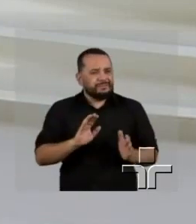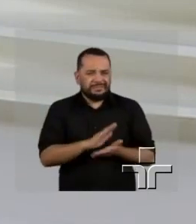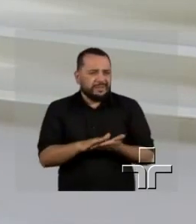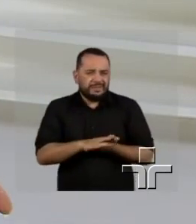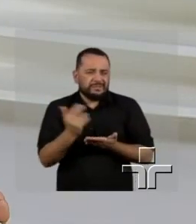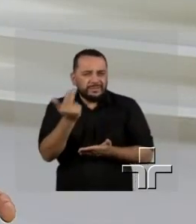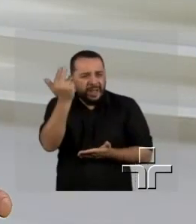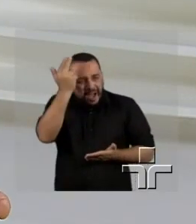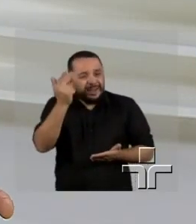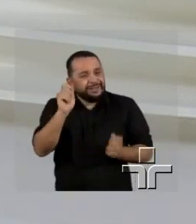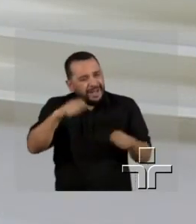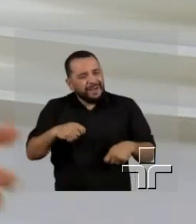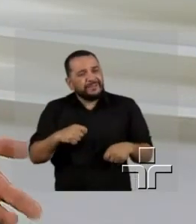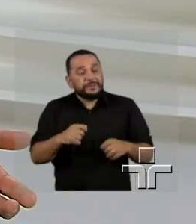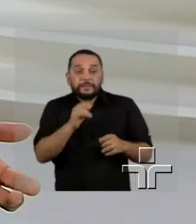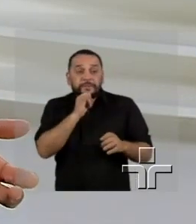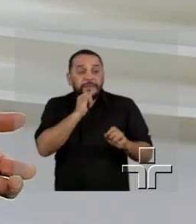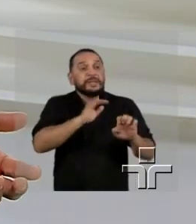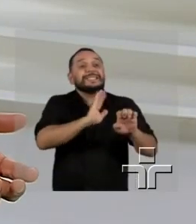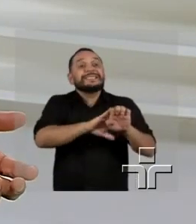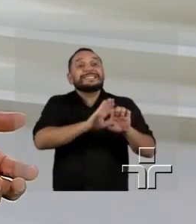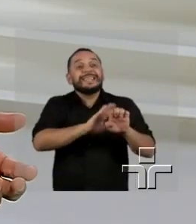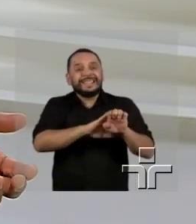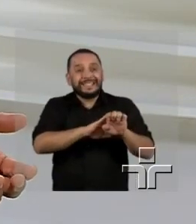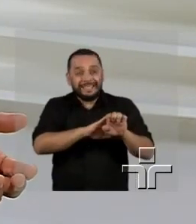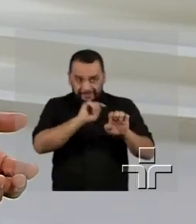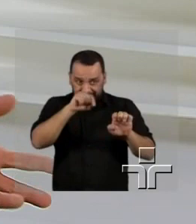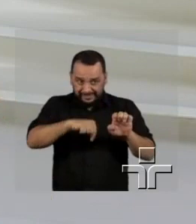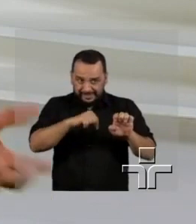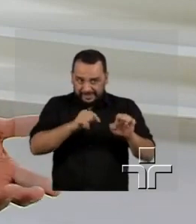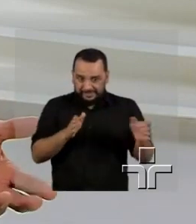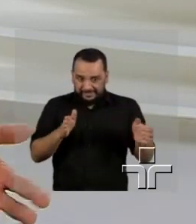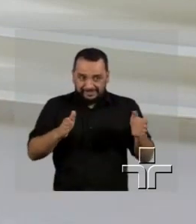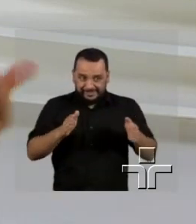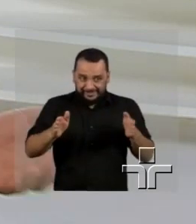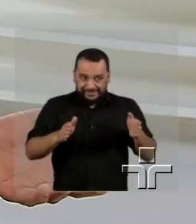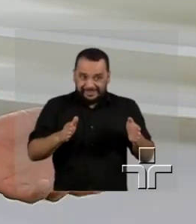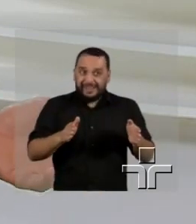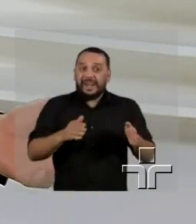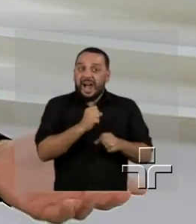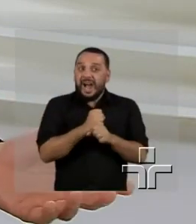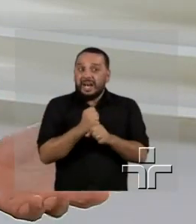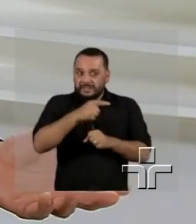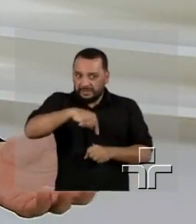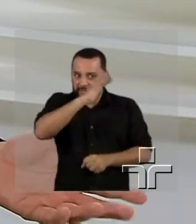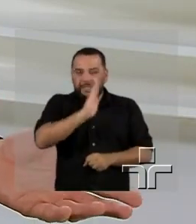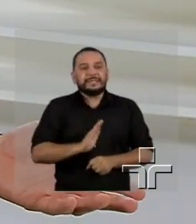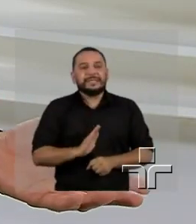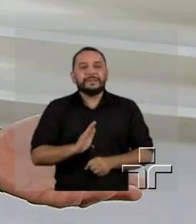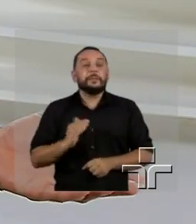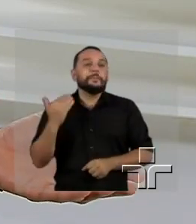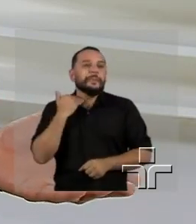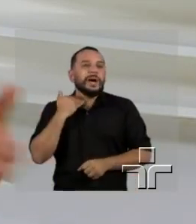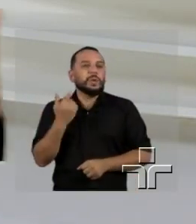políticas representativas que defendam o comunismo? É muito fácil você usar o discurso comunista, socialista,